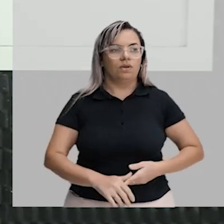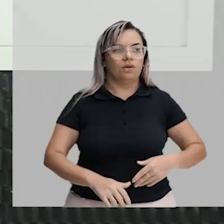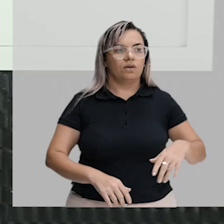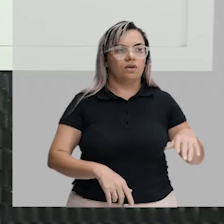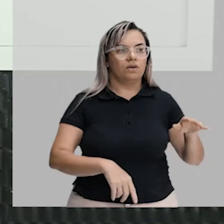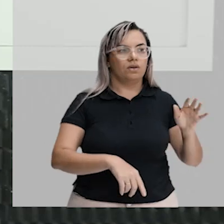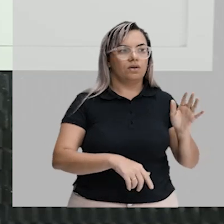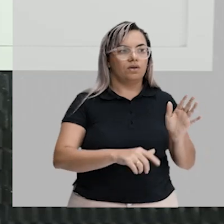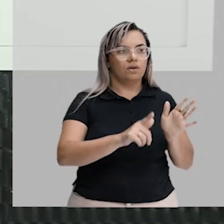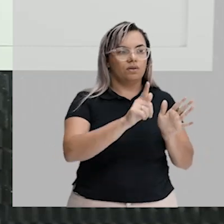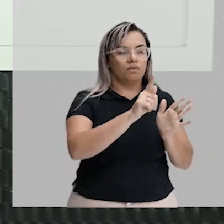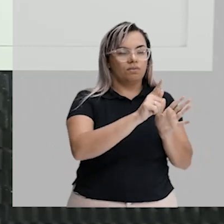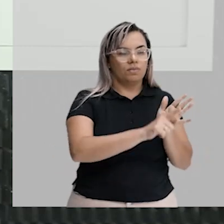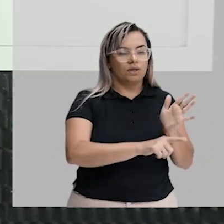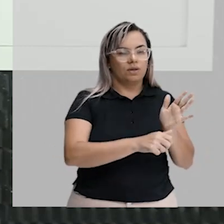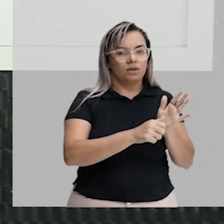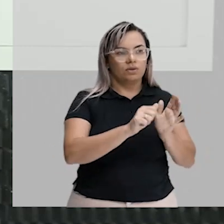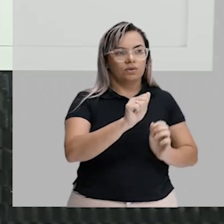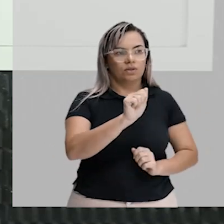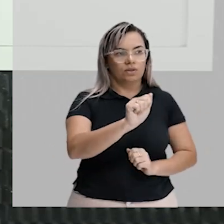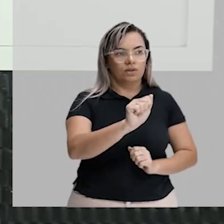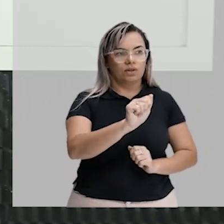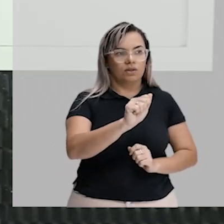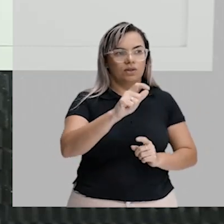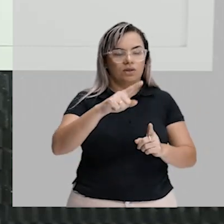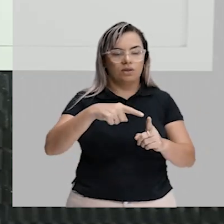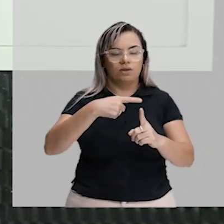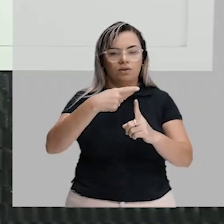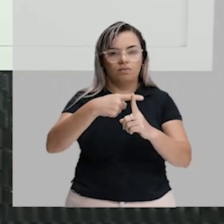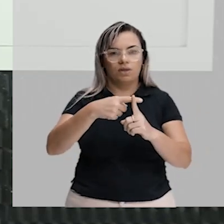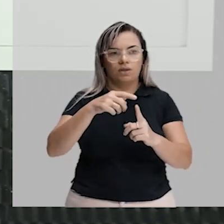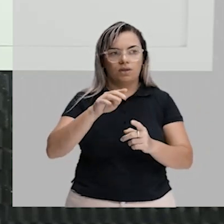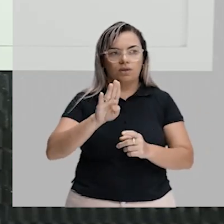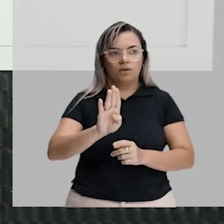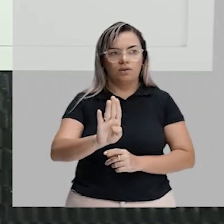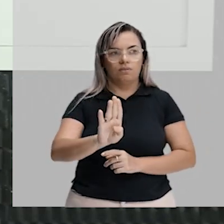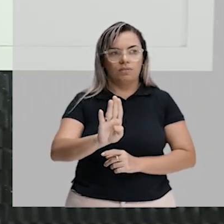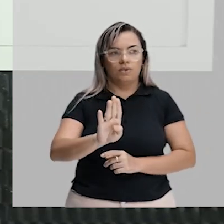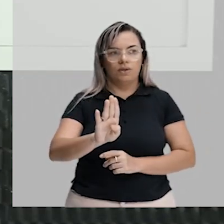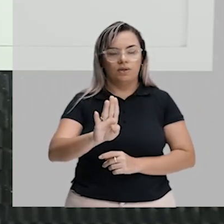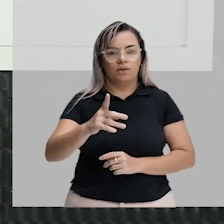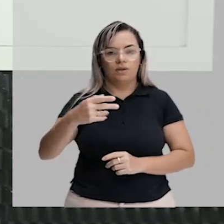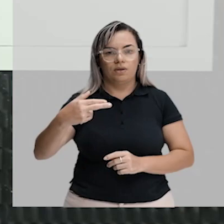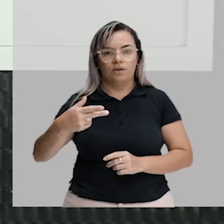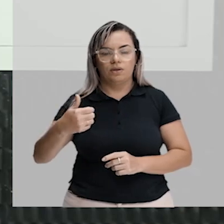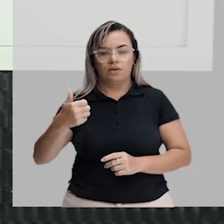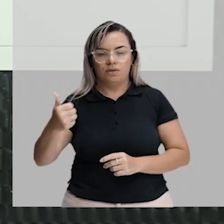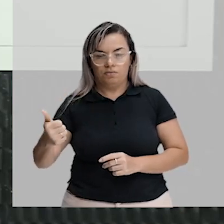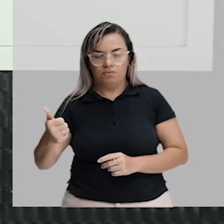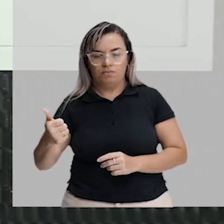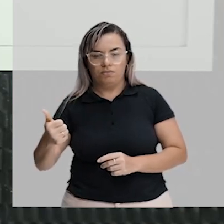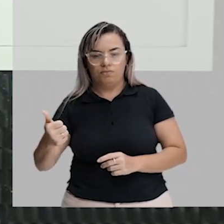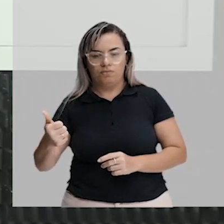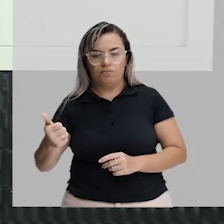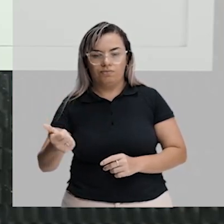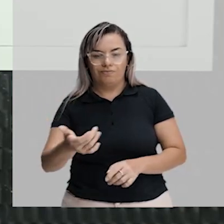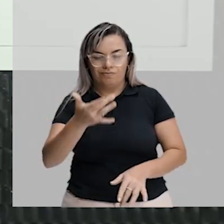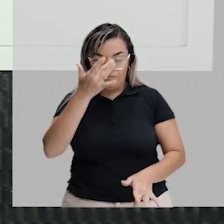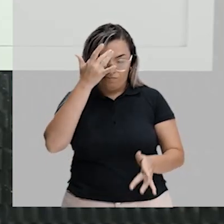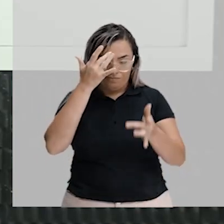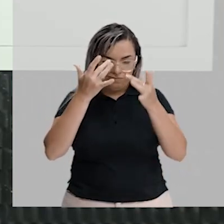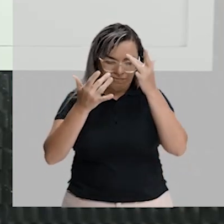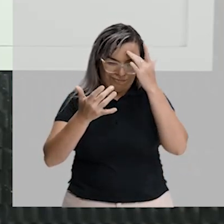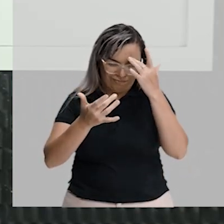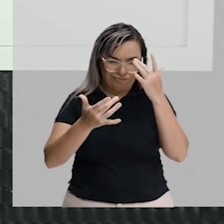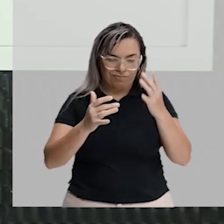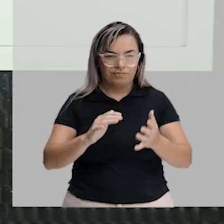a mais b é igual a 1. Eu vou guardar essa informação aqui, tá?